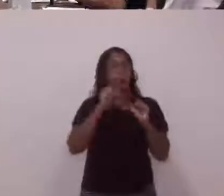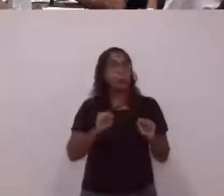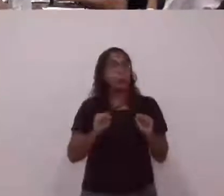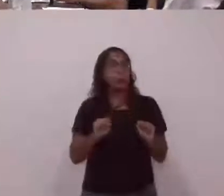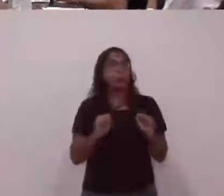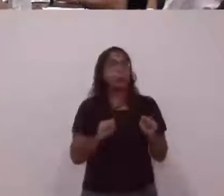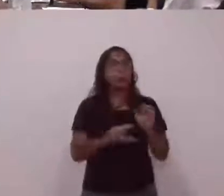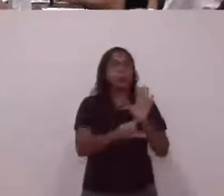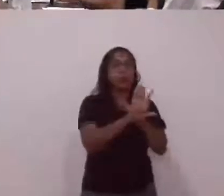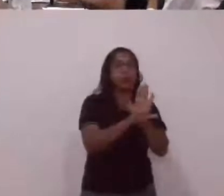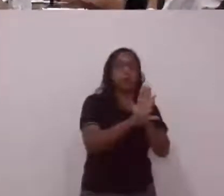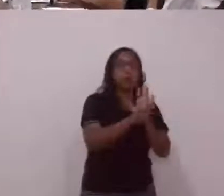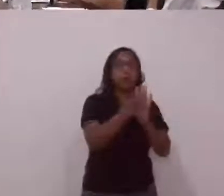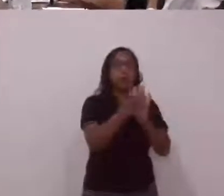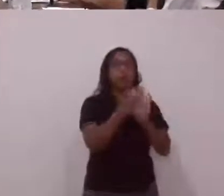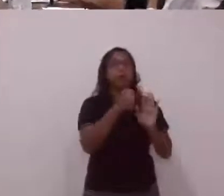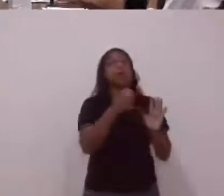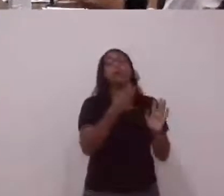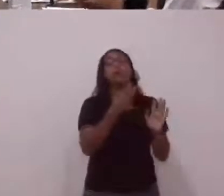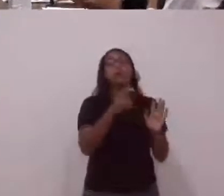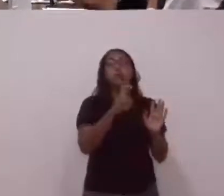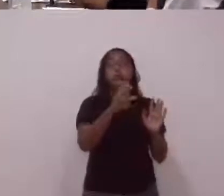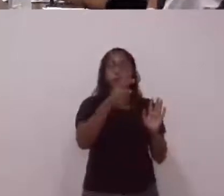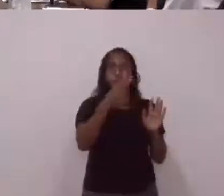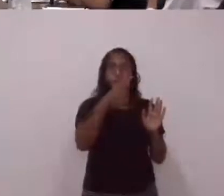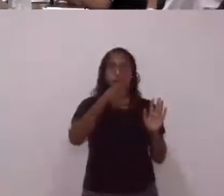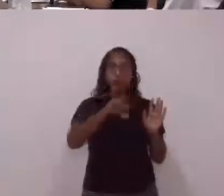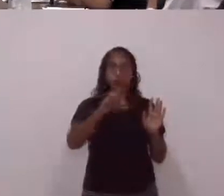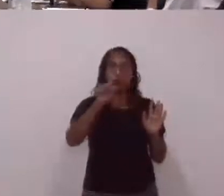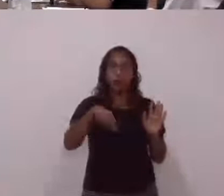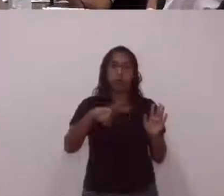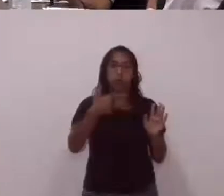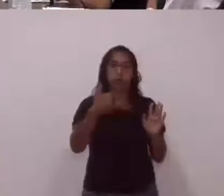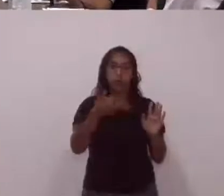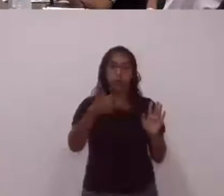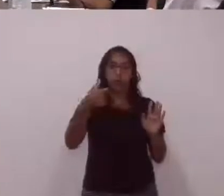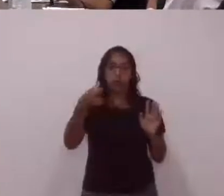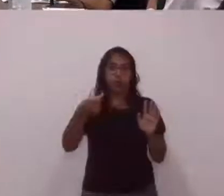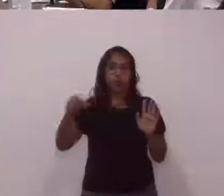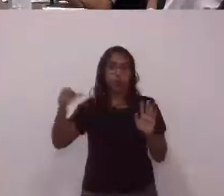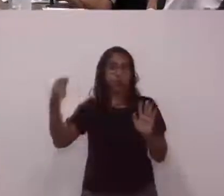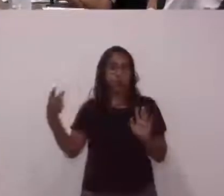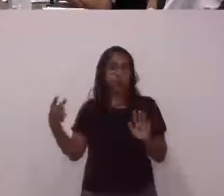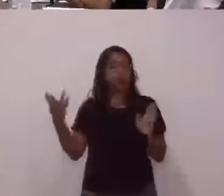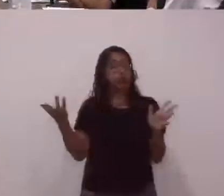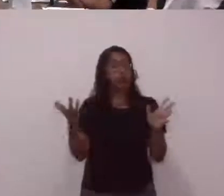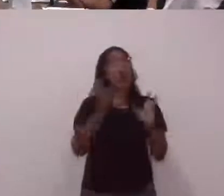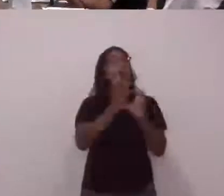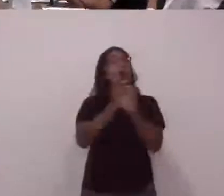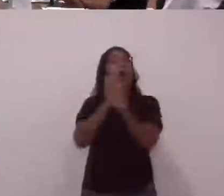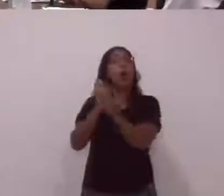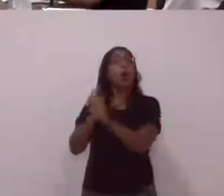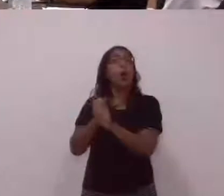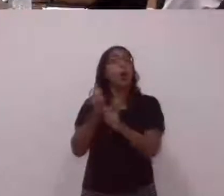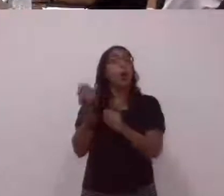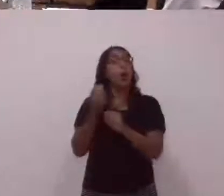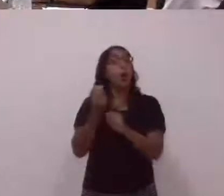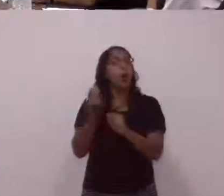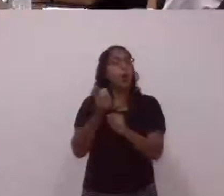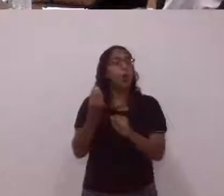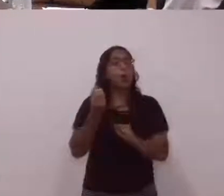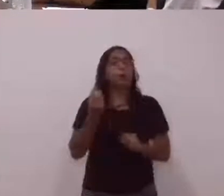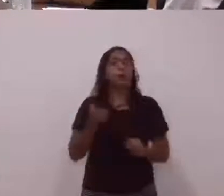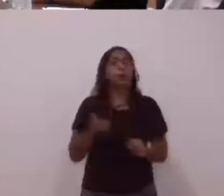,92, artigo 12, inciso II. Assim, o cálculo a fazer é o seguinte, cálculo para os fins do